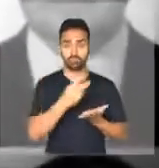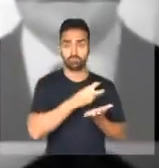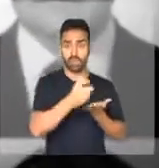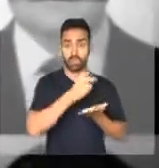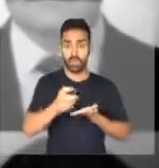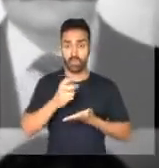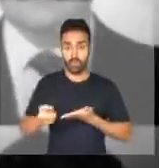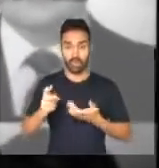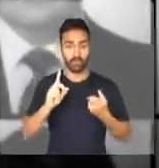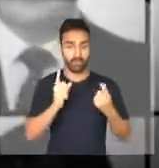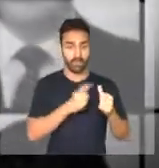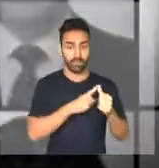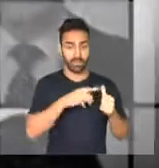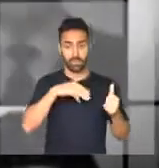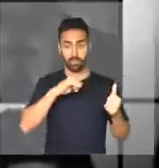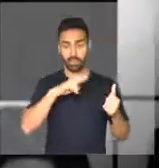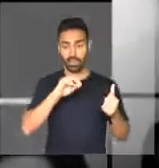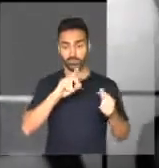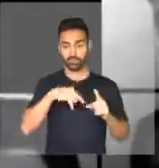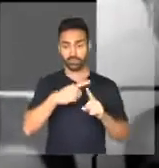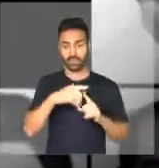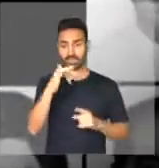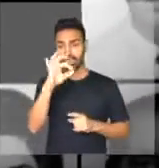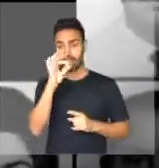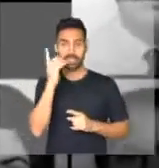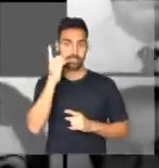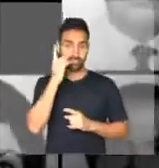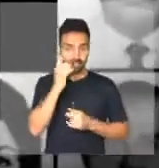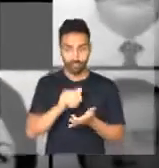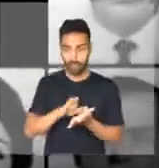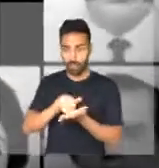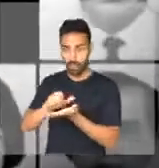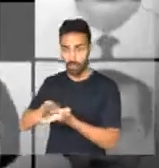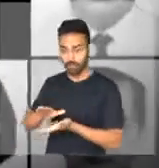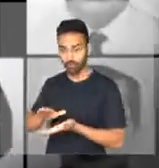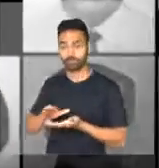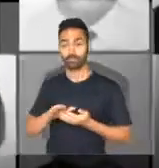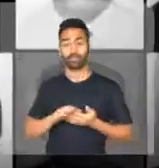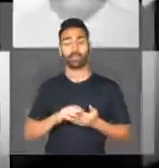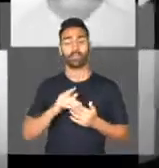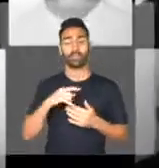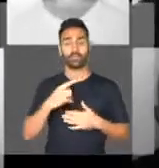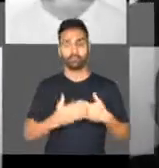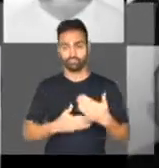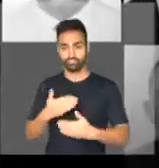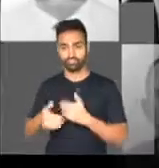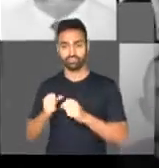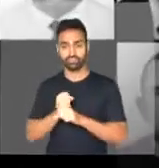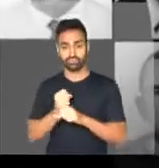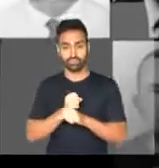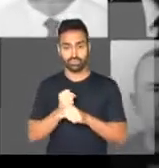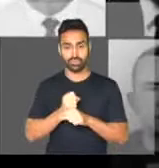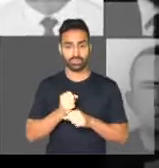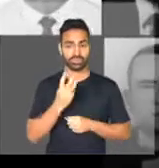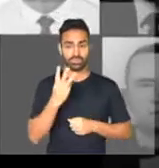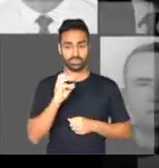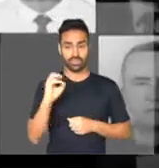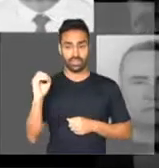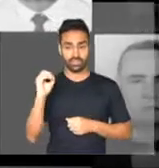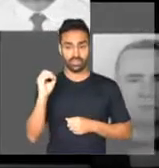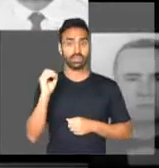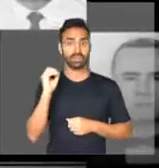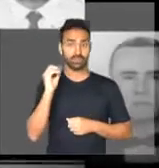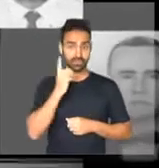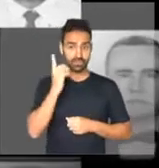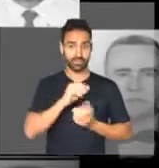próprio Márcio Moreira Alves e mais 10 parlamentares. Nos meses e anos que se seguiram, mais de 300 políticos